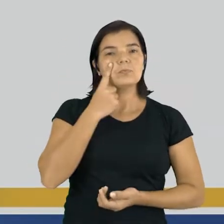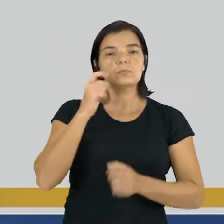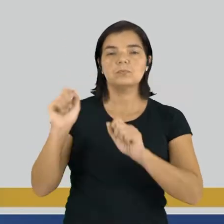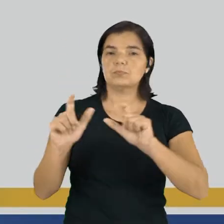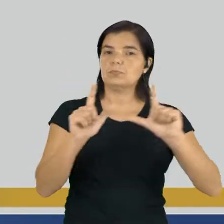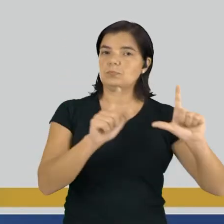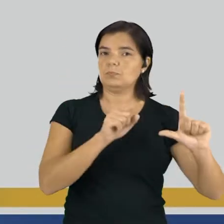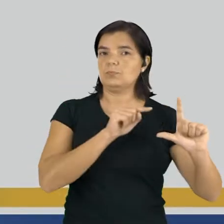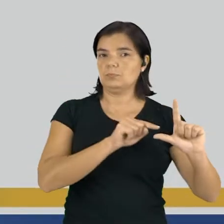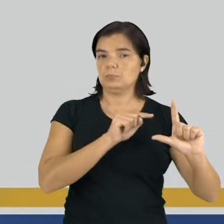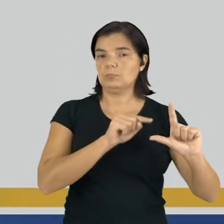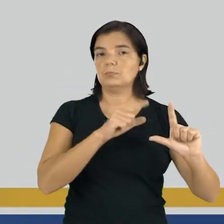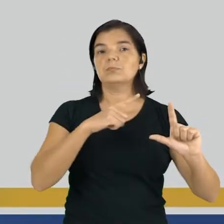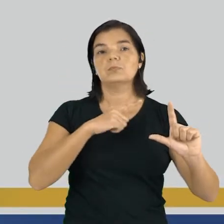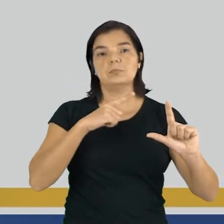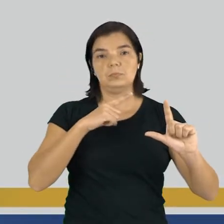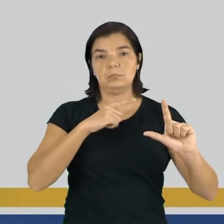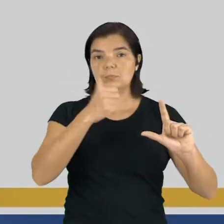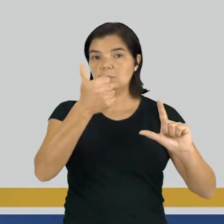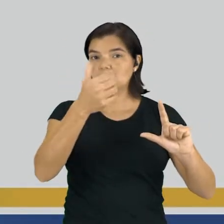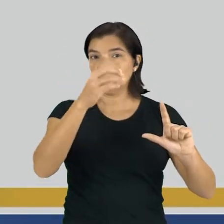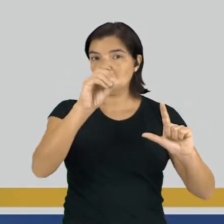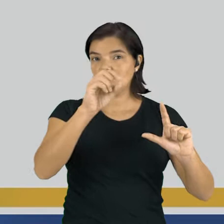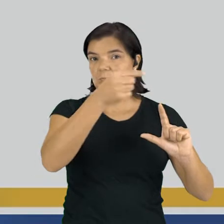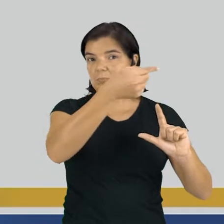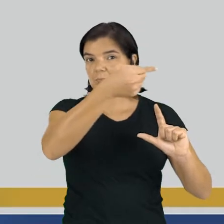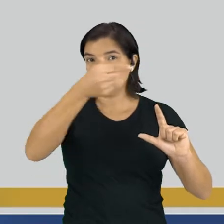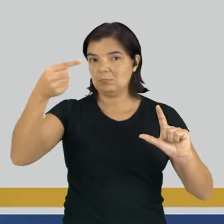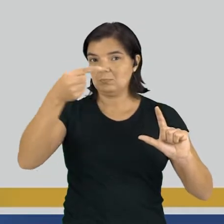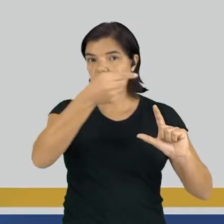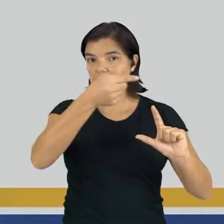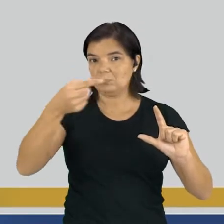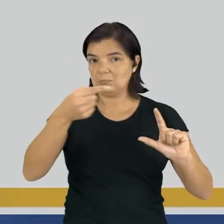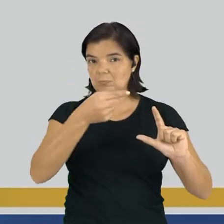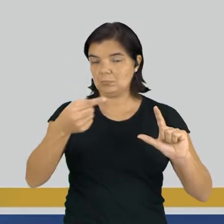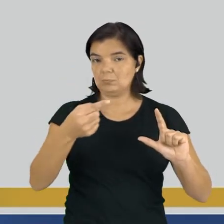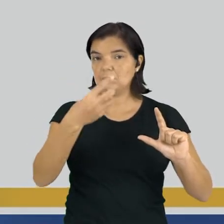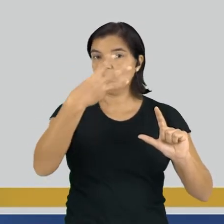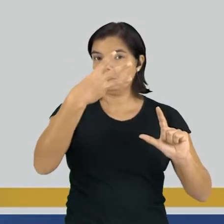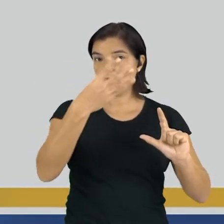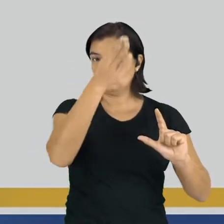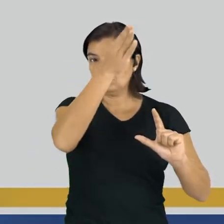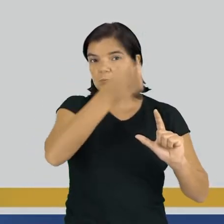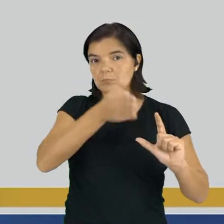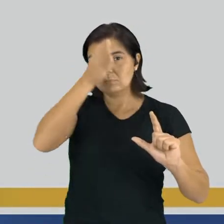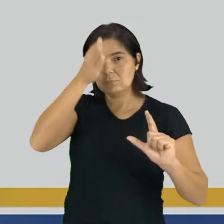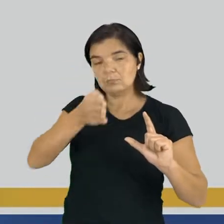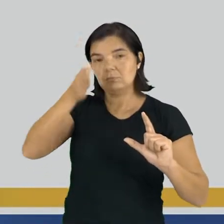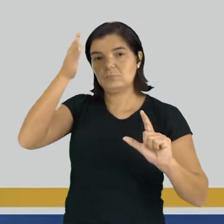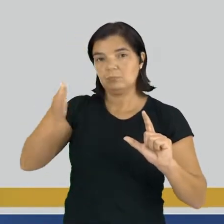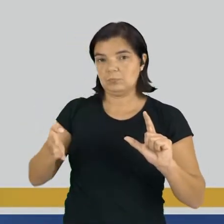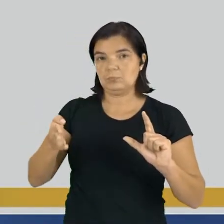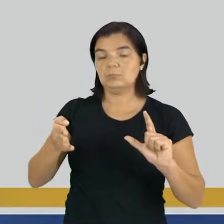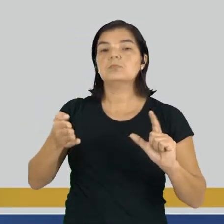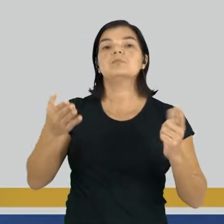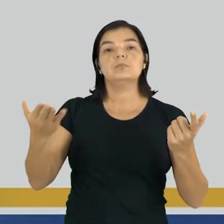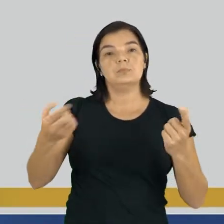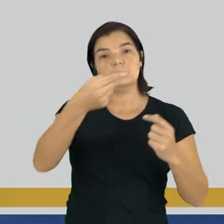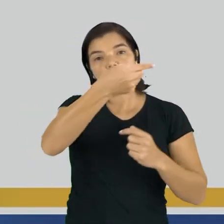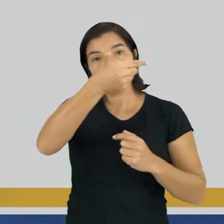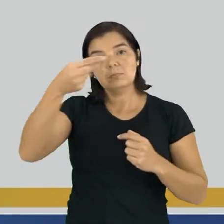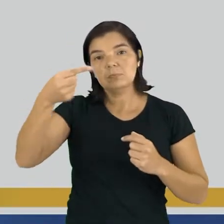Observe a tabela abaixo. Nela temos 10 linhas e 3 colunas.